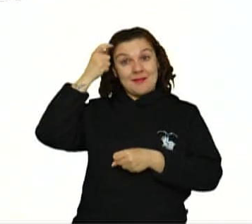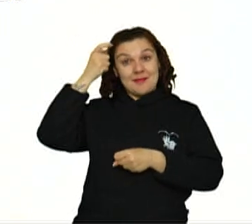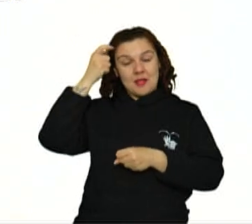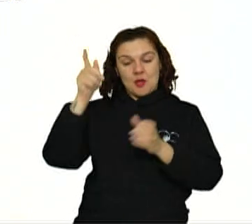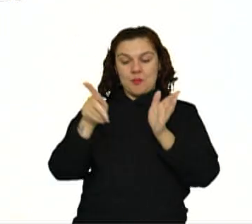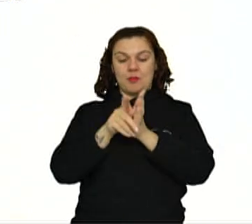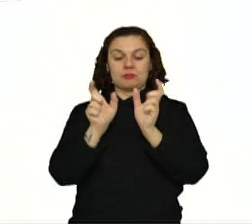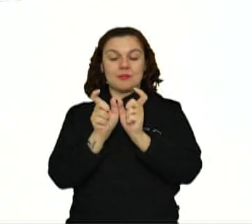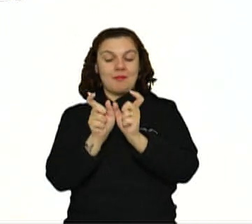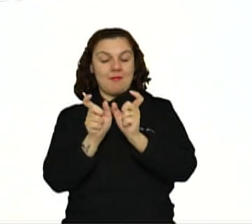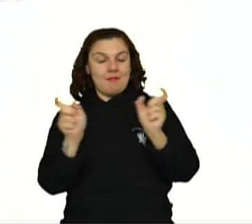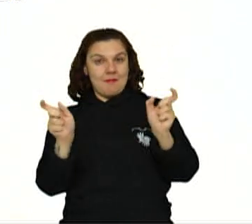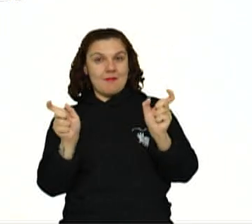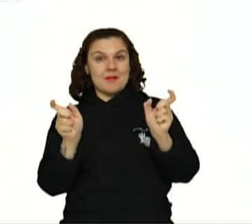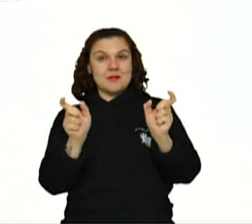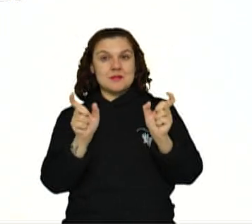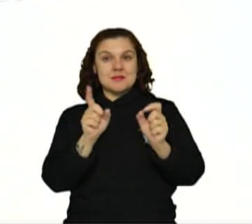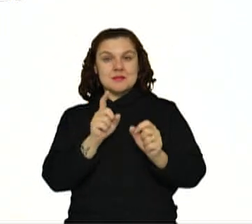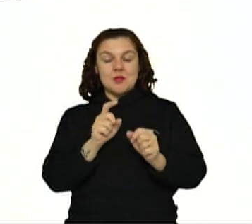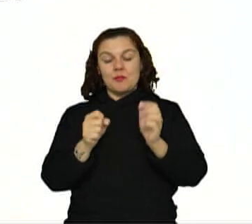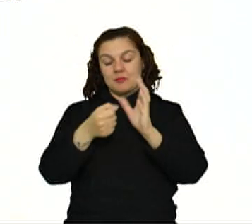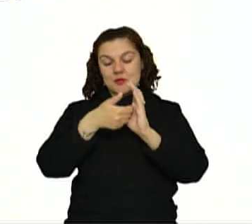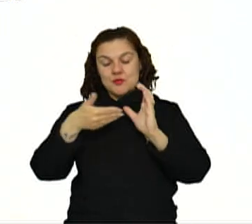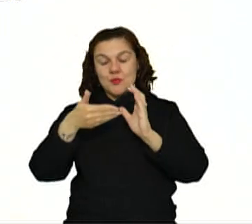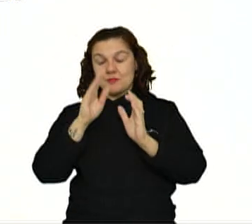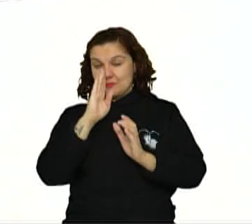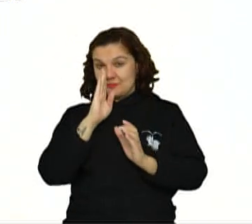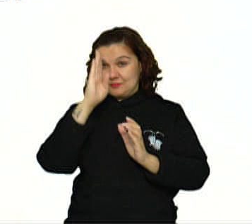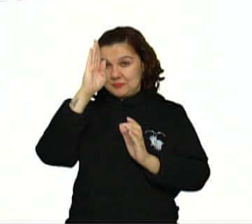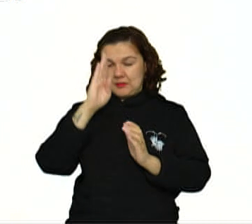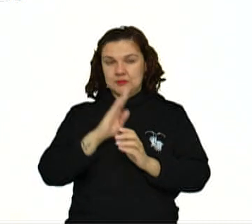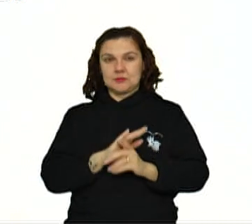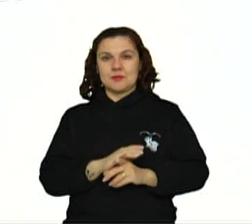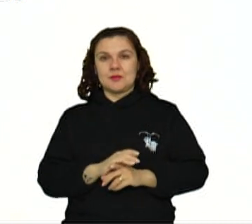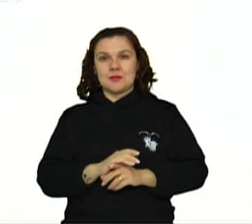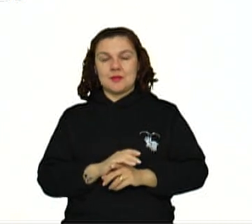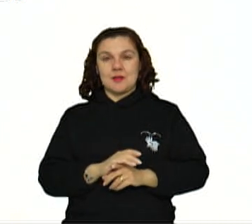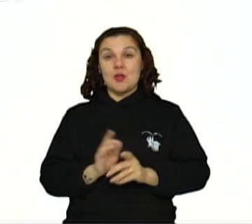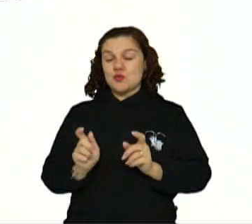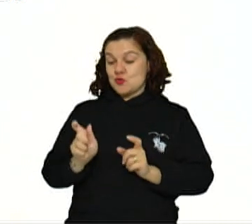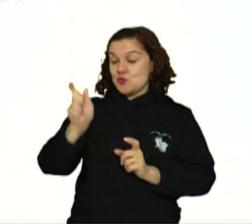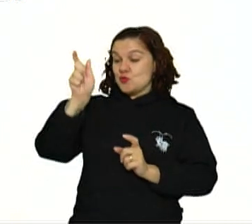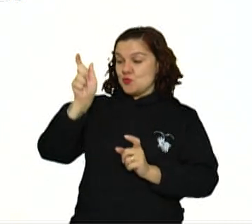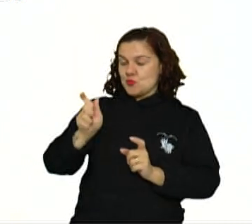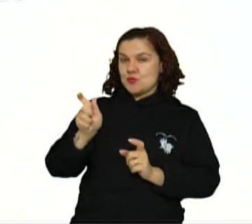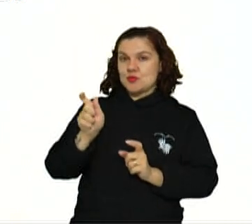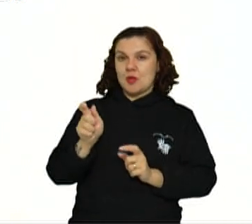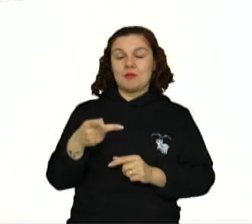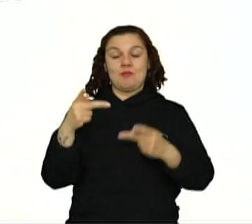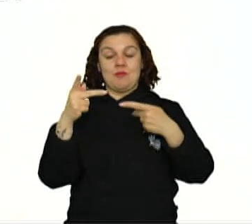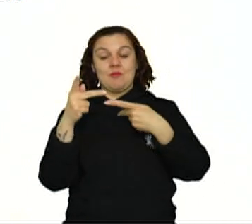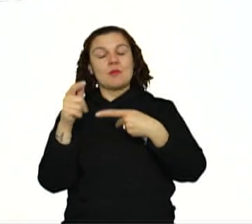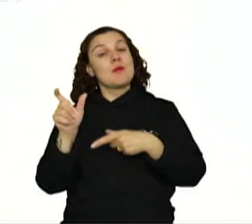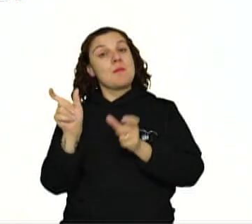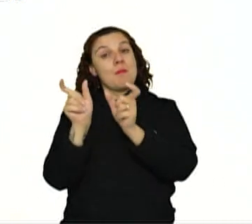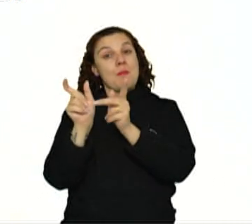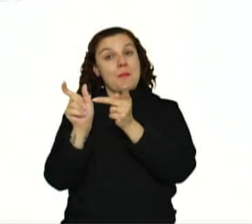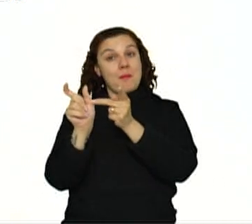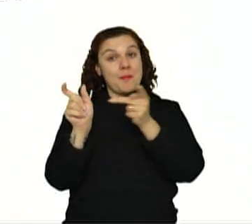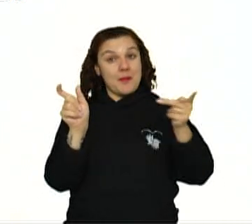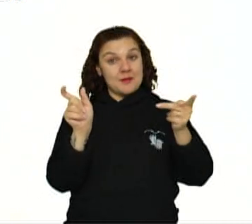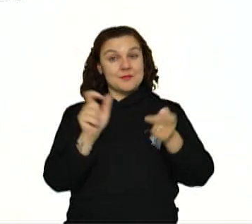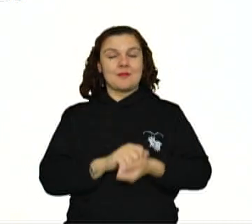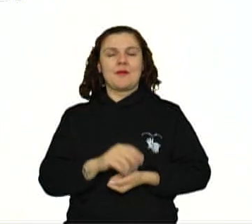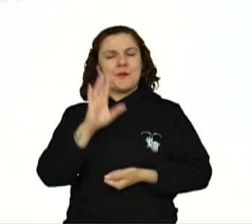da oração e seus elementos essenciais, sujeito e predicado. Compreender